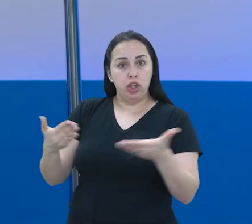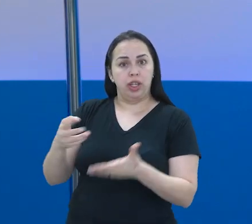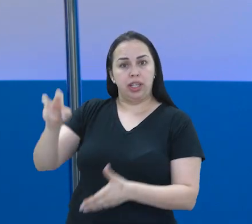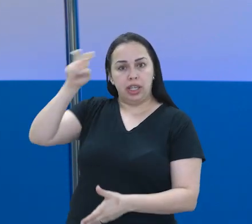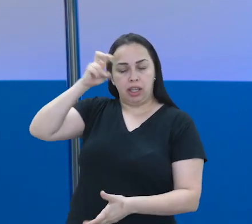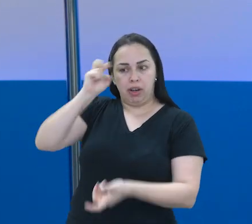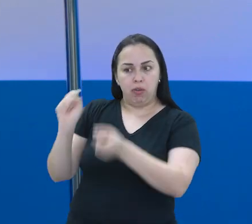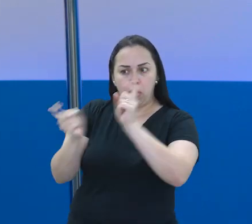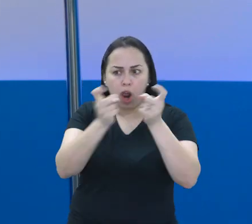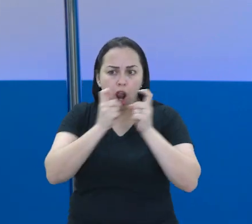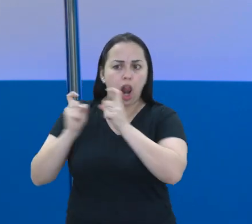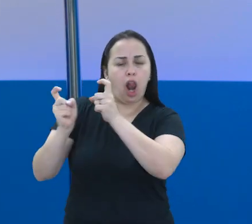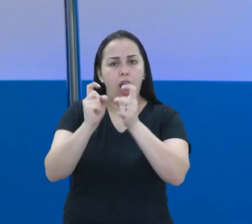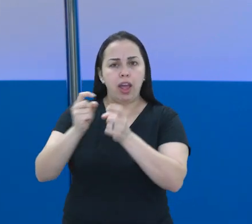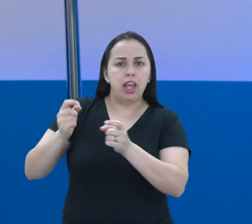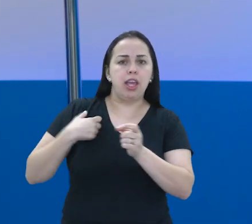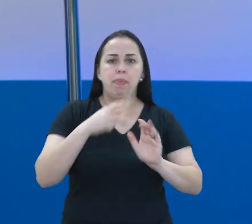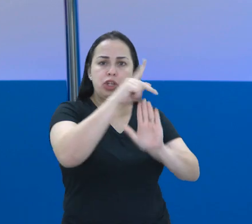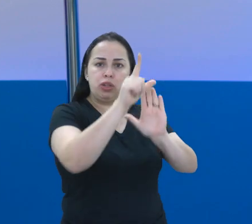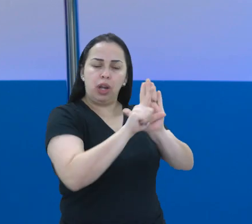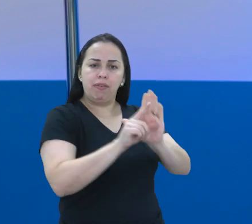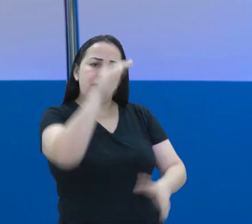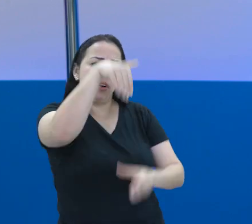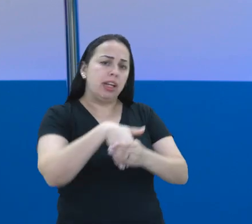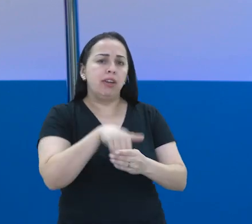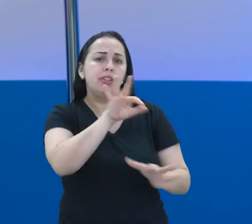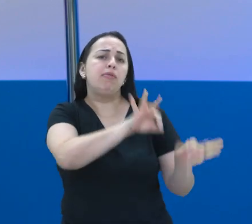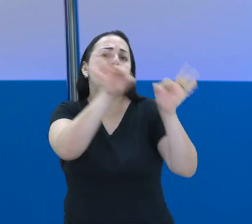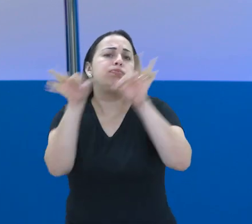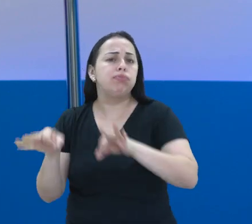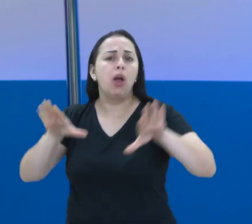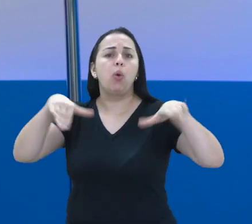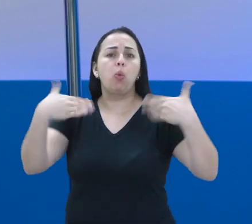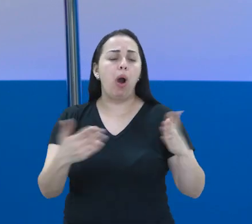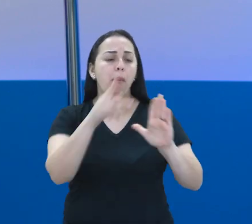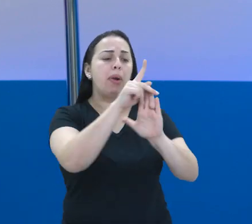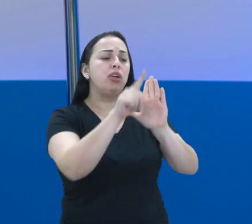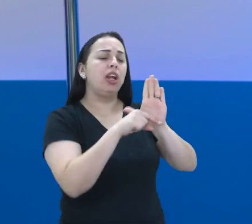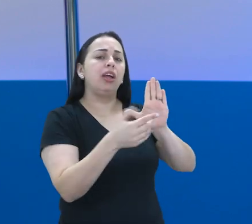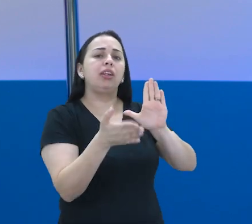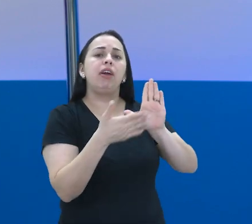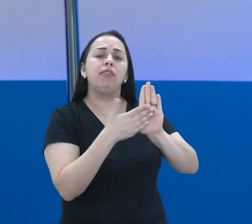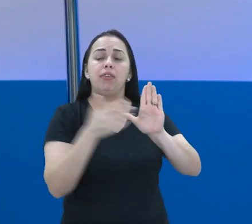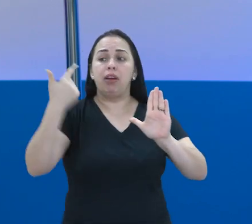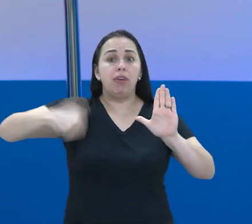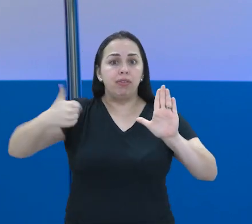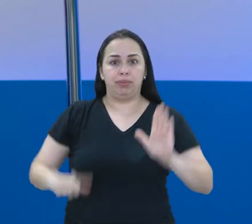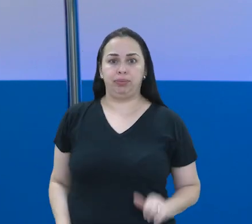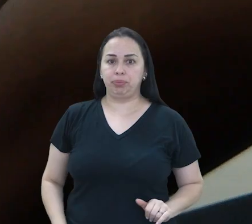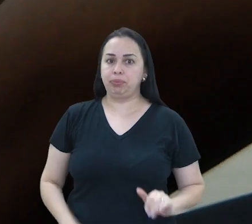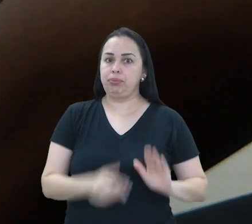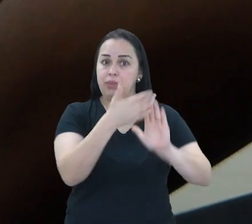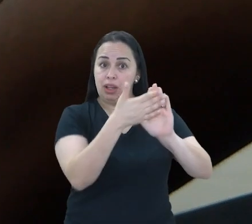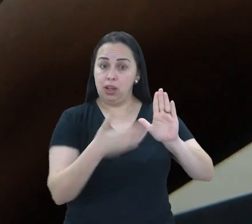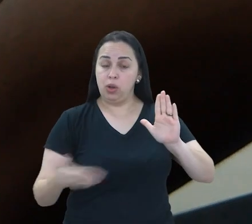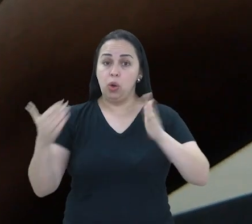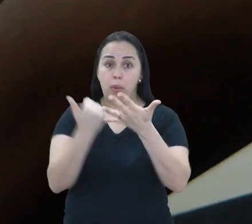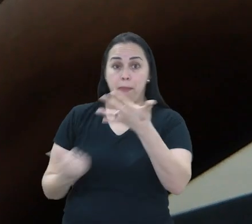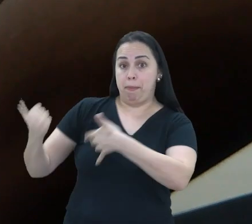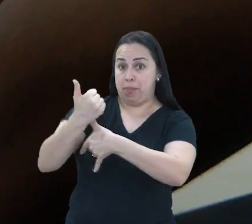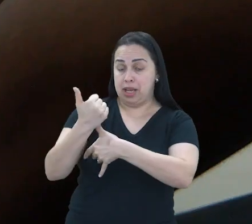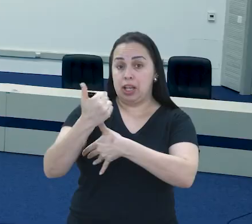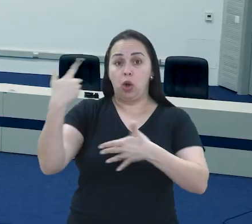reúnem nesta quinta-feira para votar projetos de lei. E você confere agora as matérias que estão na pauta do dia. Segue em